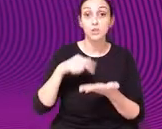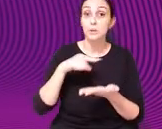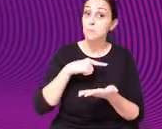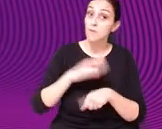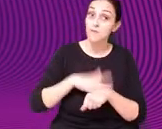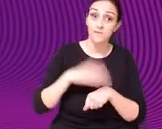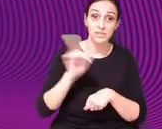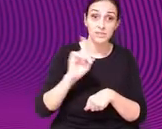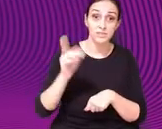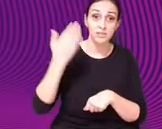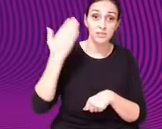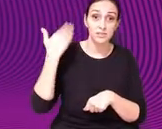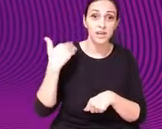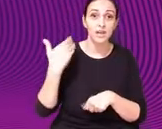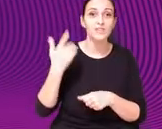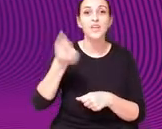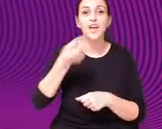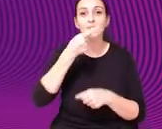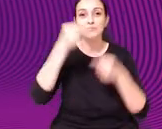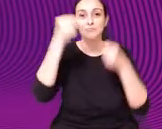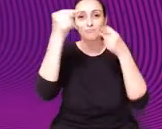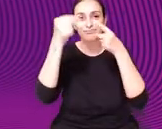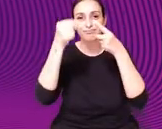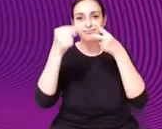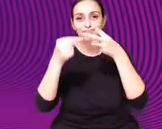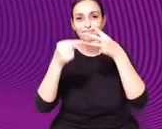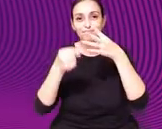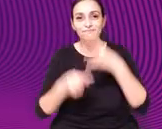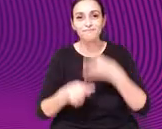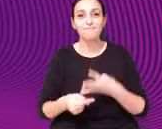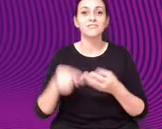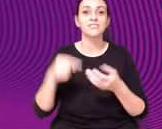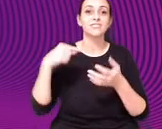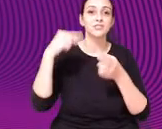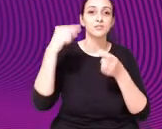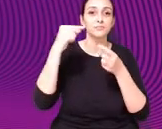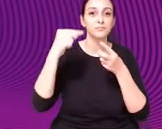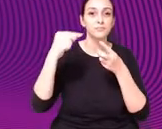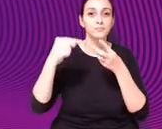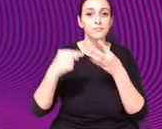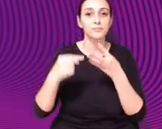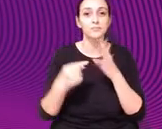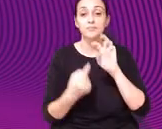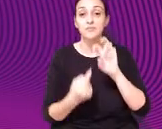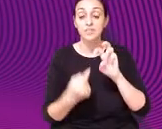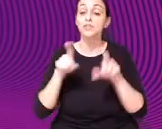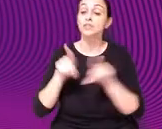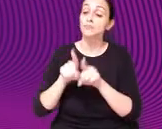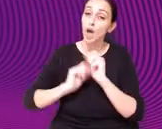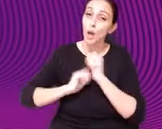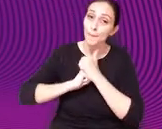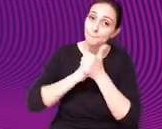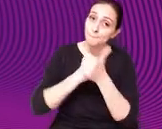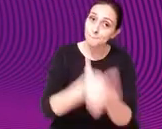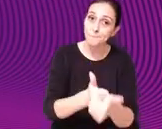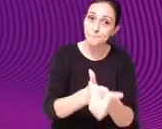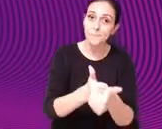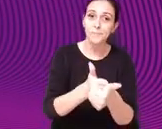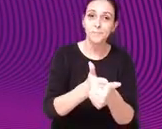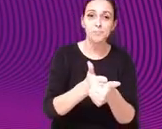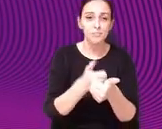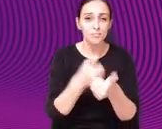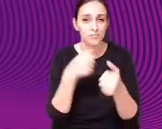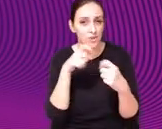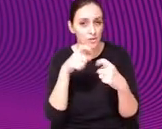o bisoprolol, o losartano, o dactônio, o Lasix e o acompanhamento ambulatorial. Aqui não entrou inibidor do